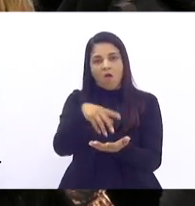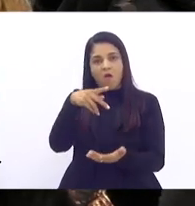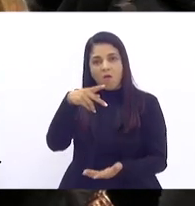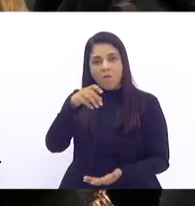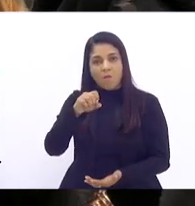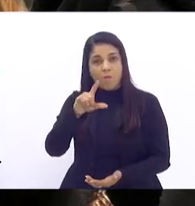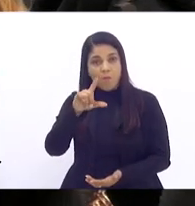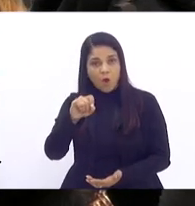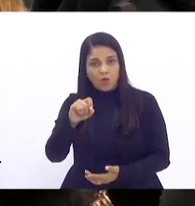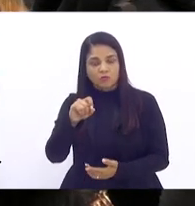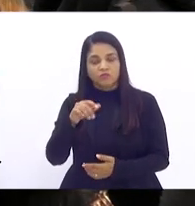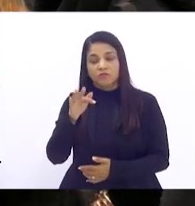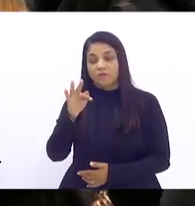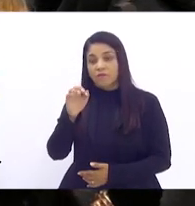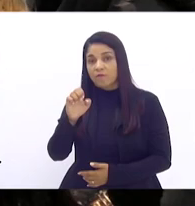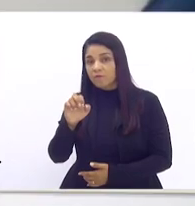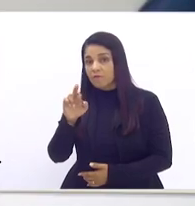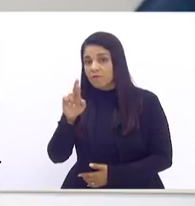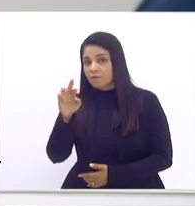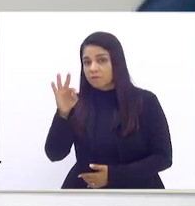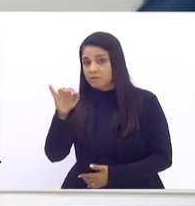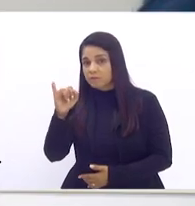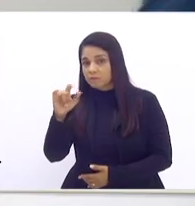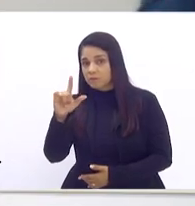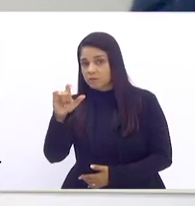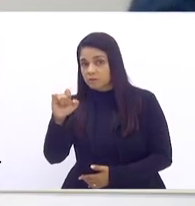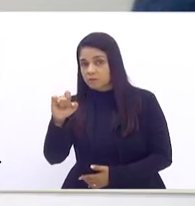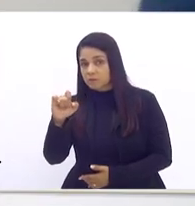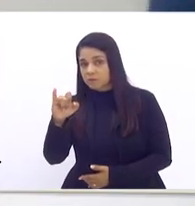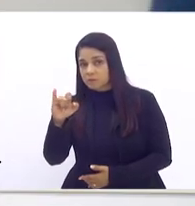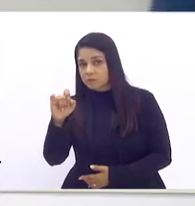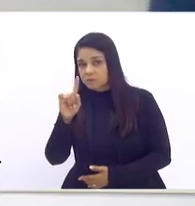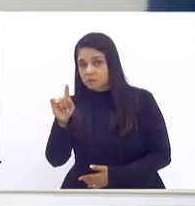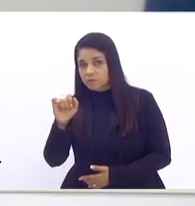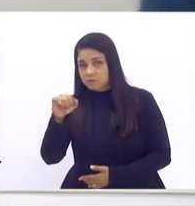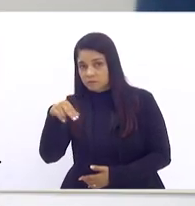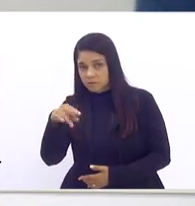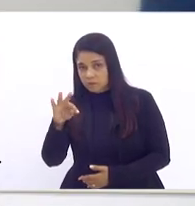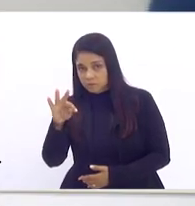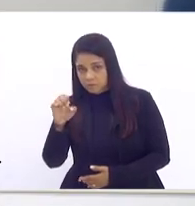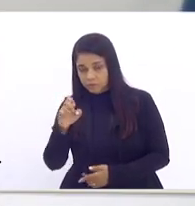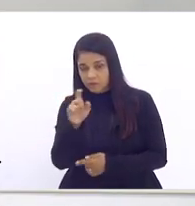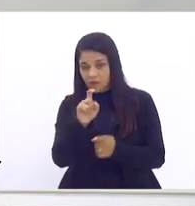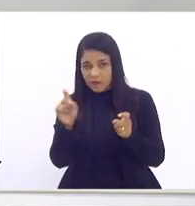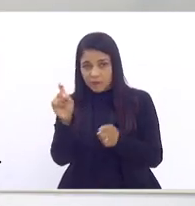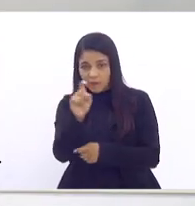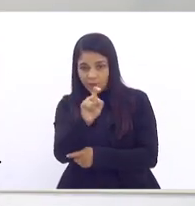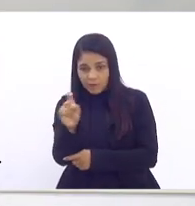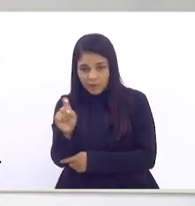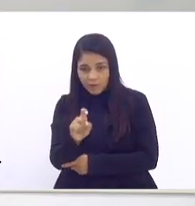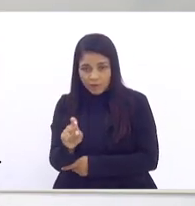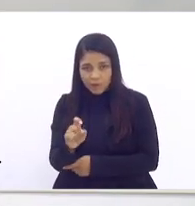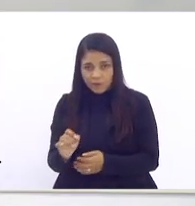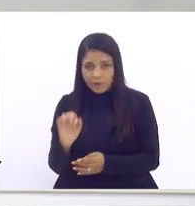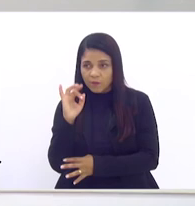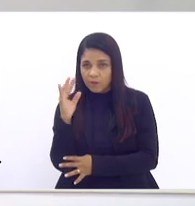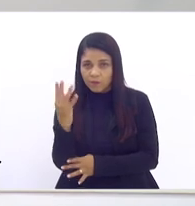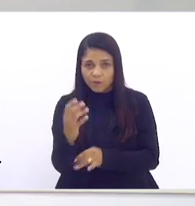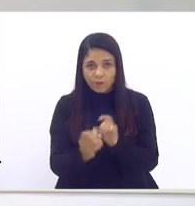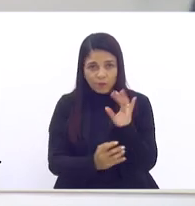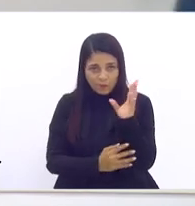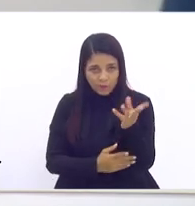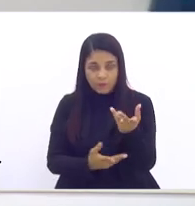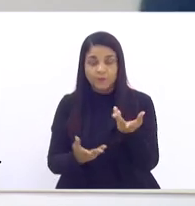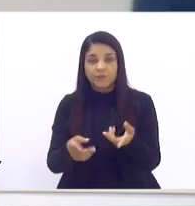fertilizante então e uma outra questão aí como Milico a minha turma agora né Por exemplo o